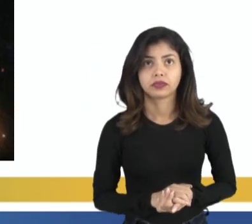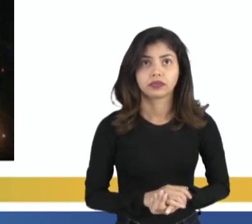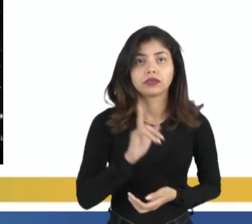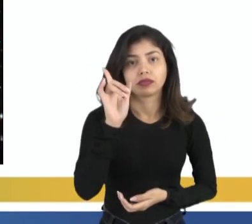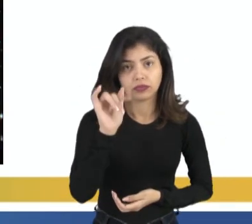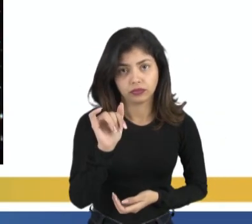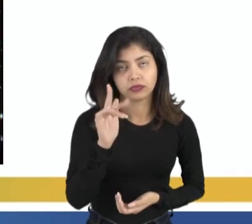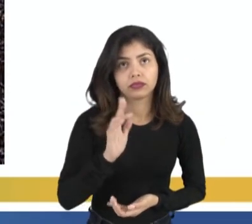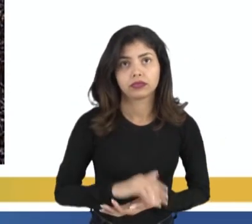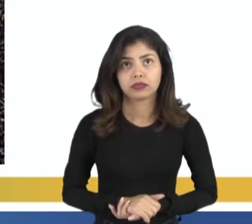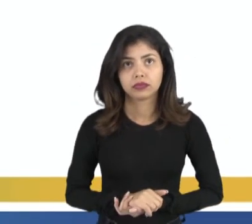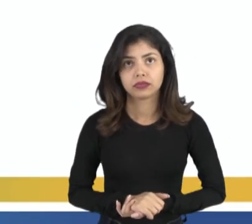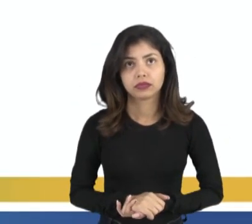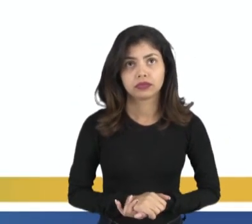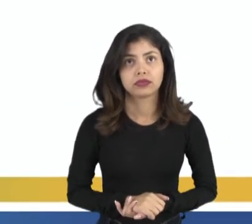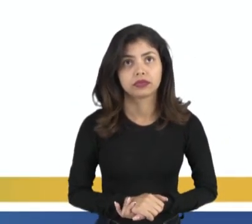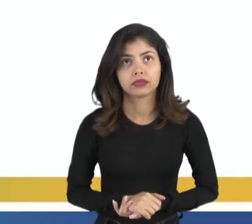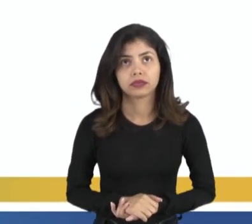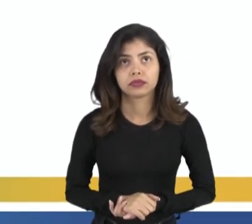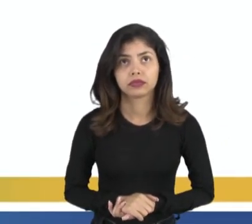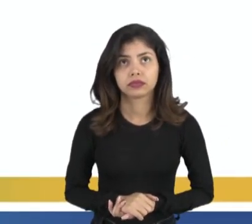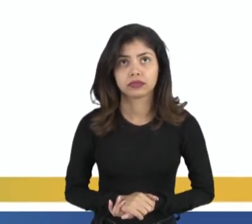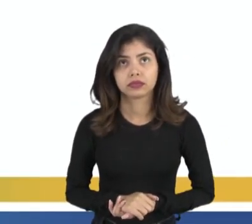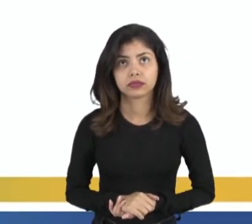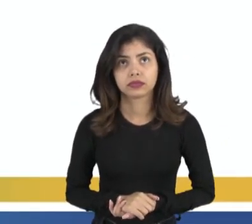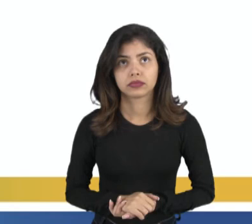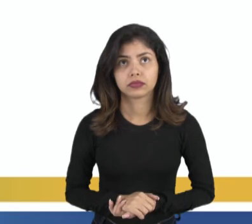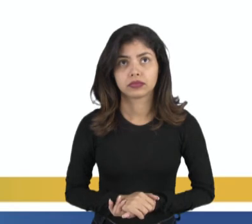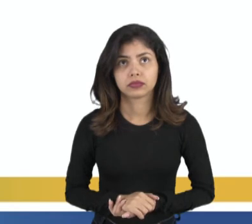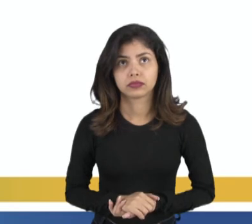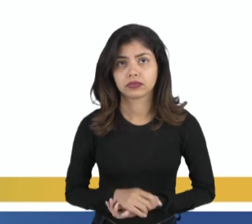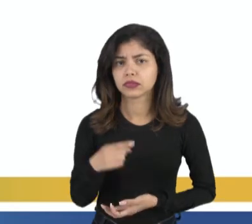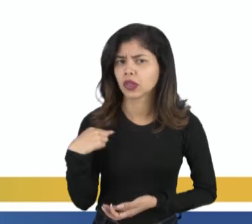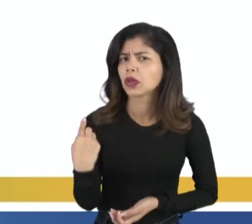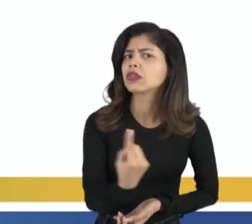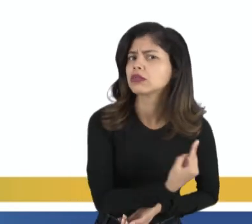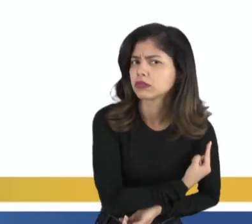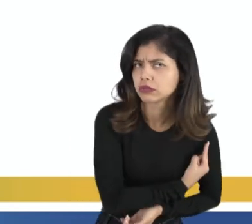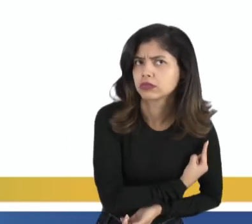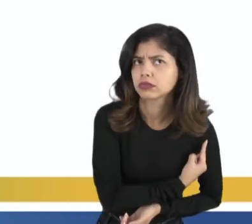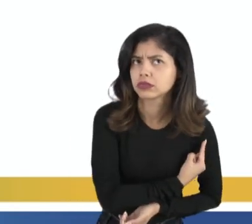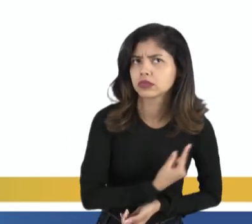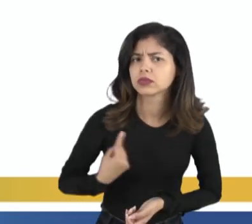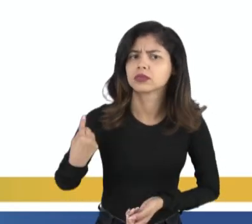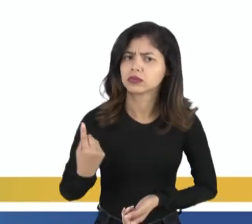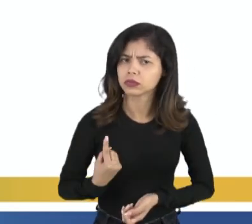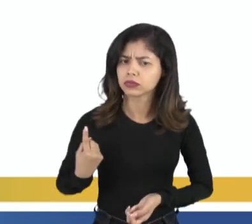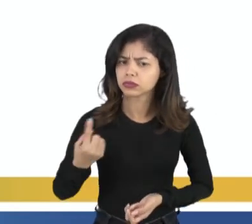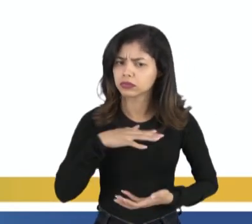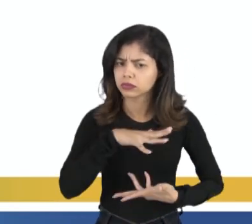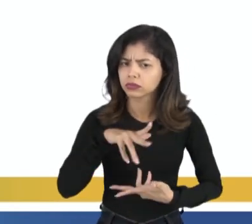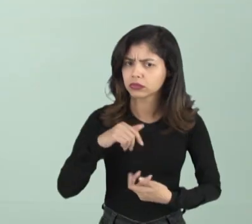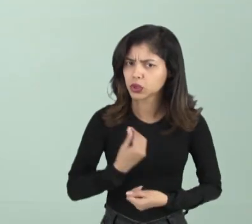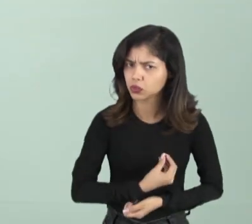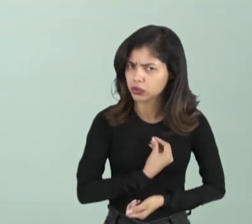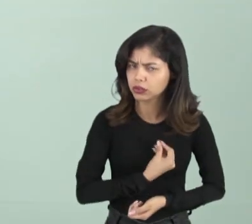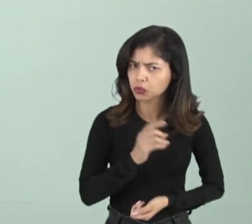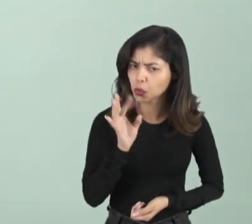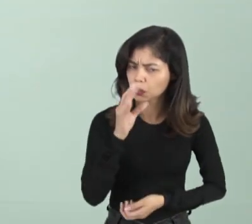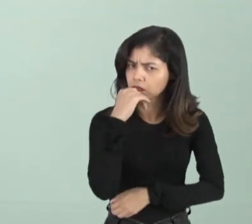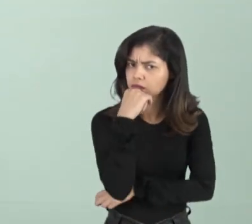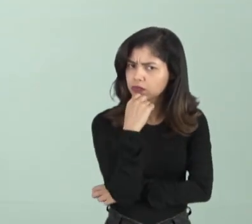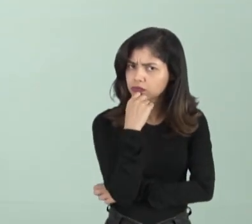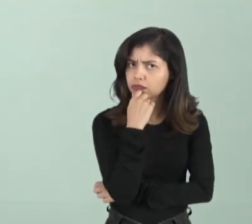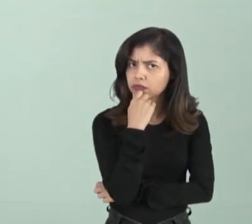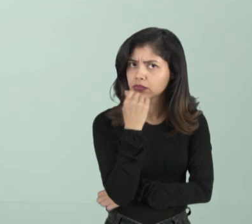que você pessoal será será você só nós aqui da terra somos o planeta que tem vida